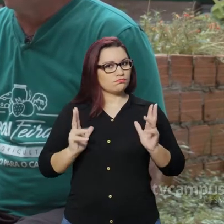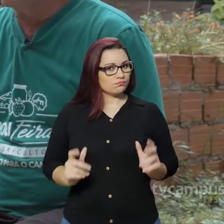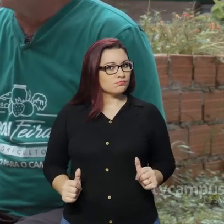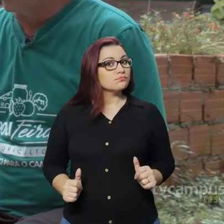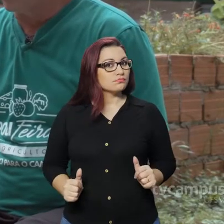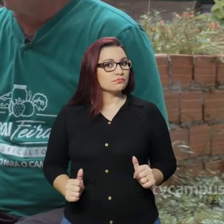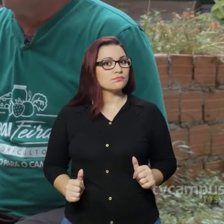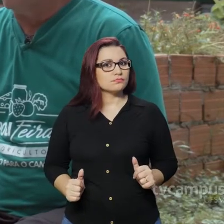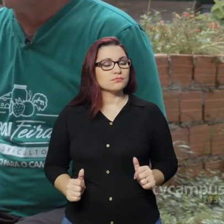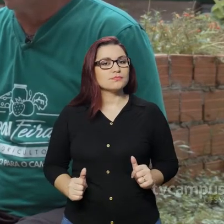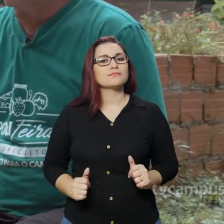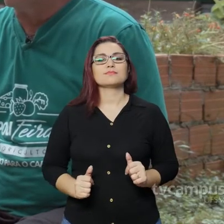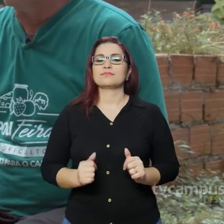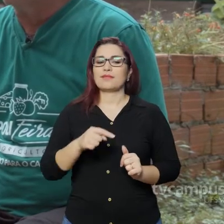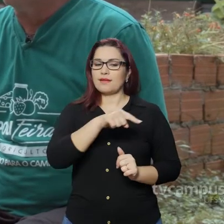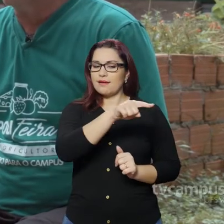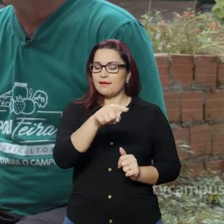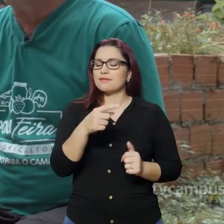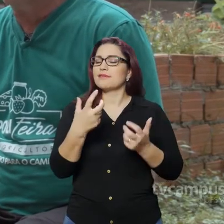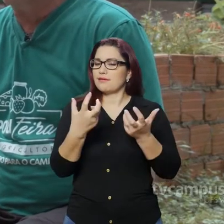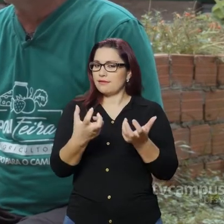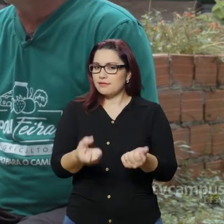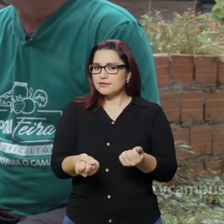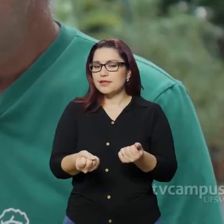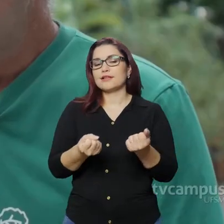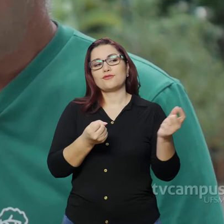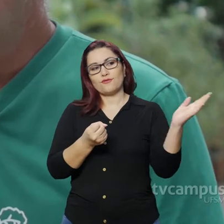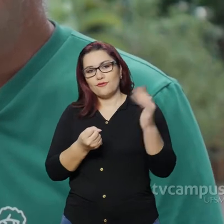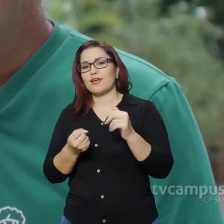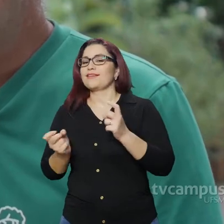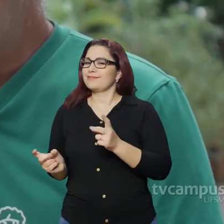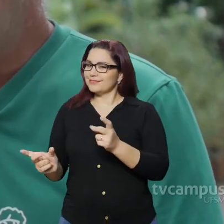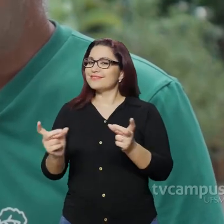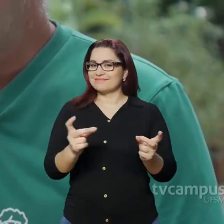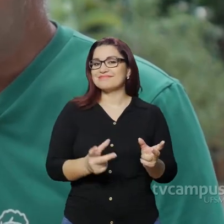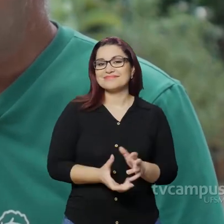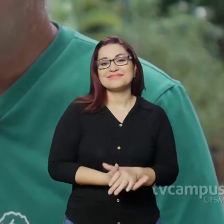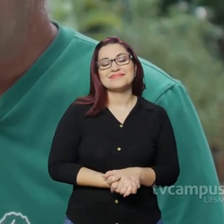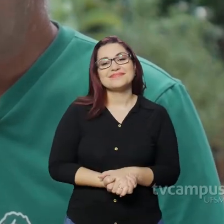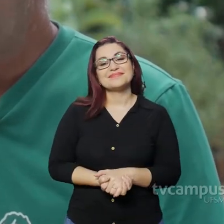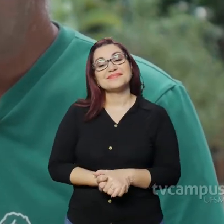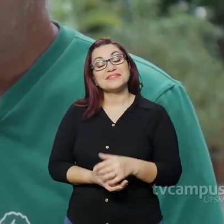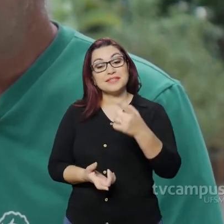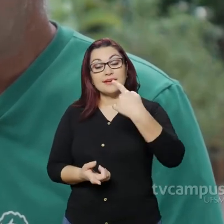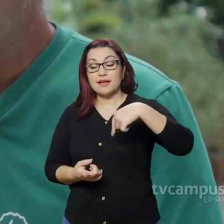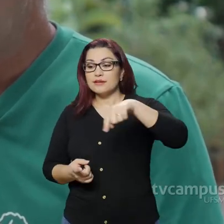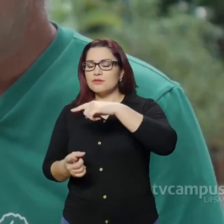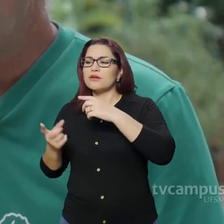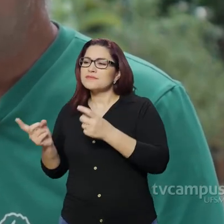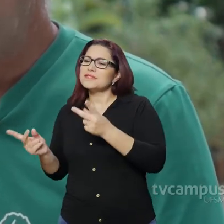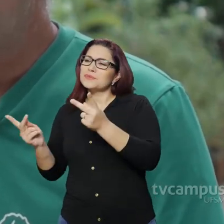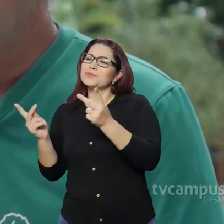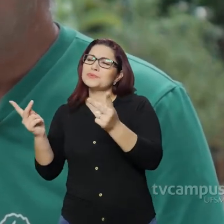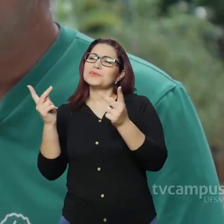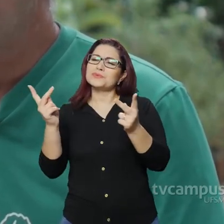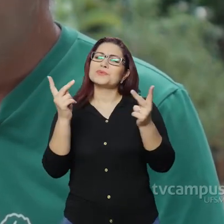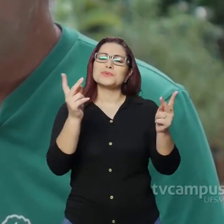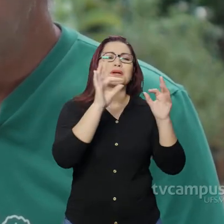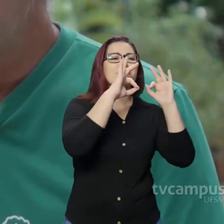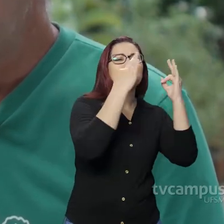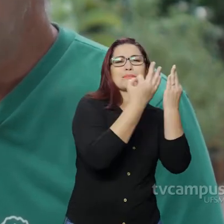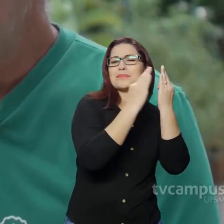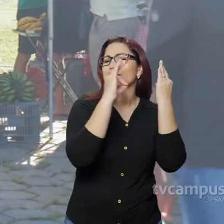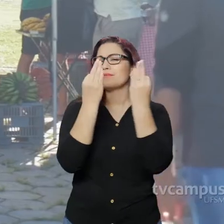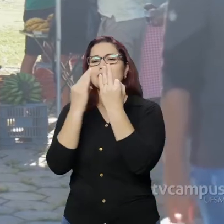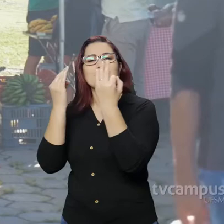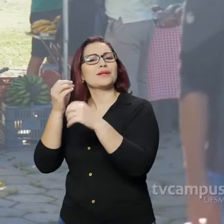torno de 80 e poucas famílias. Das 80 e poucas famílias, foram na primeira feira, foram selecionadas